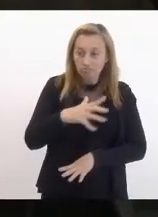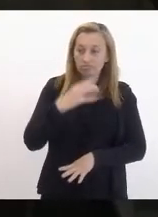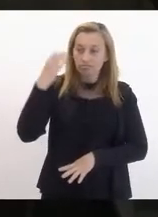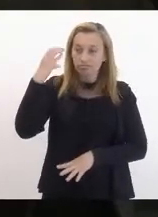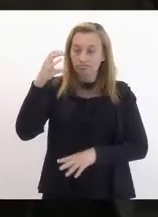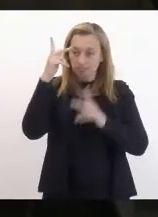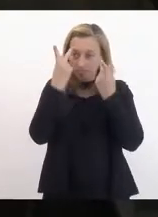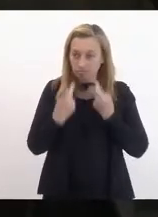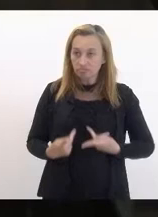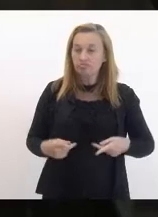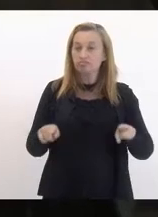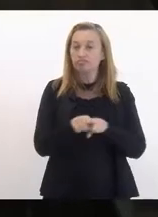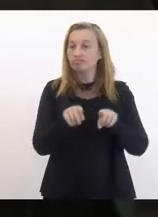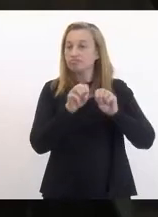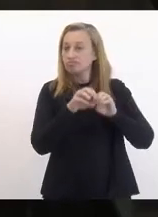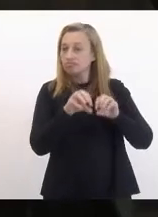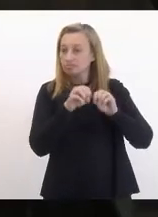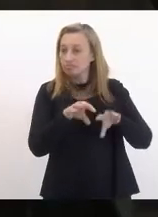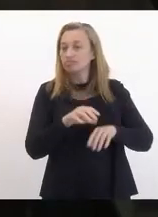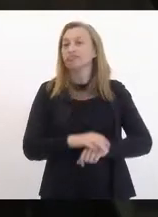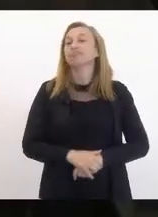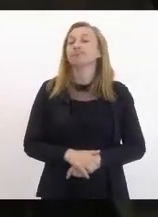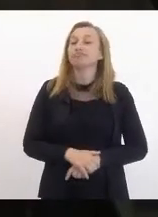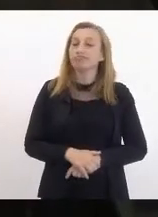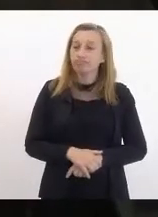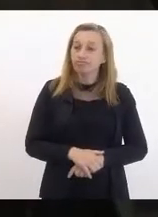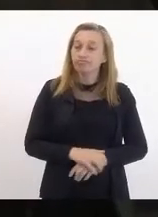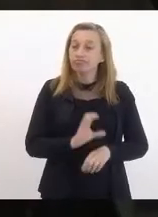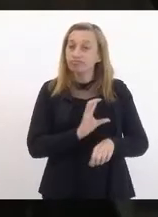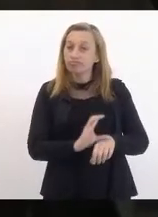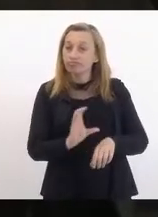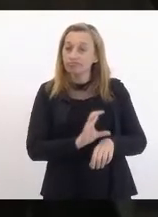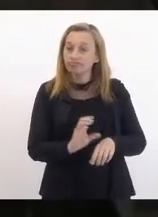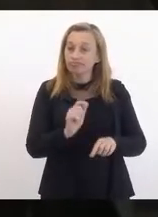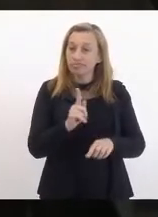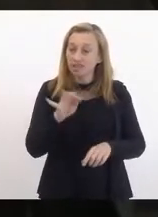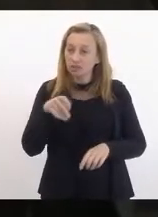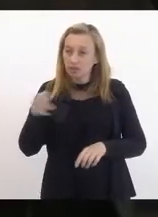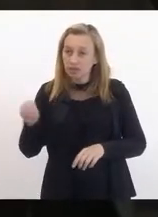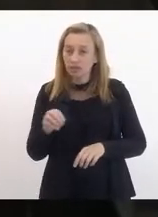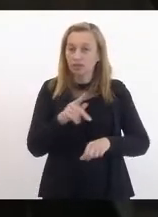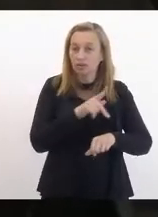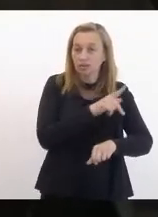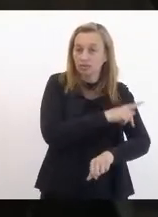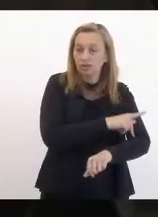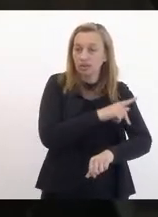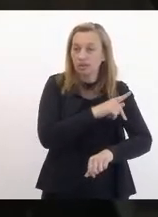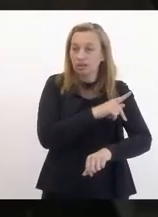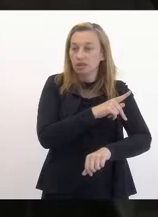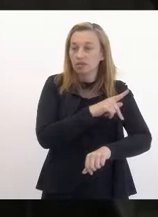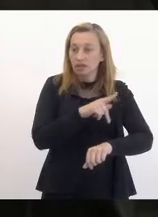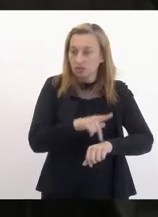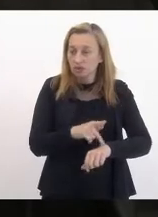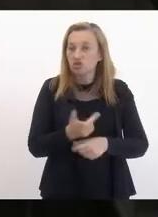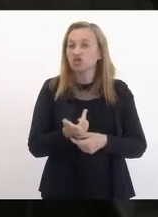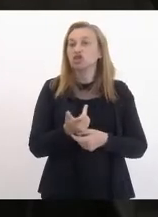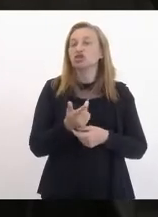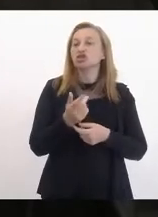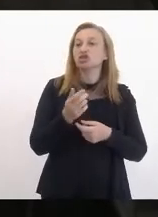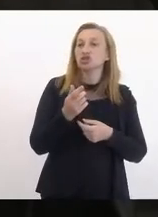humanas, do campo da educação, com cursos de graduação em pedagogia, em geografia, em